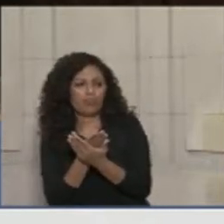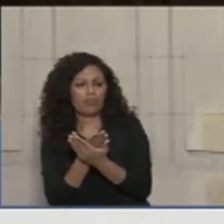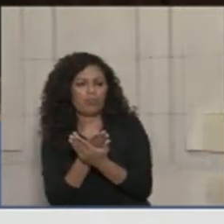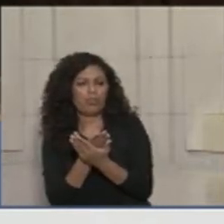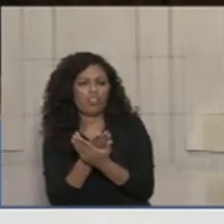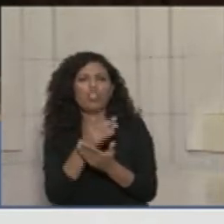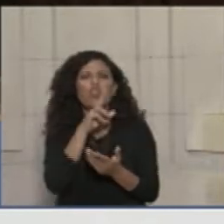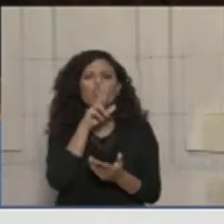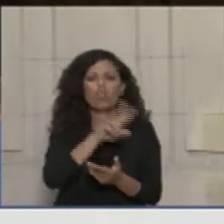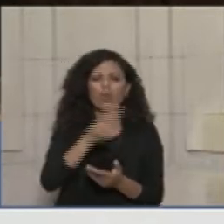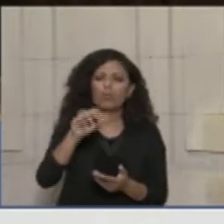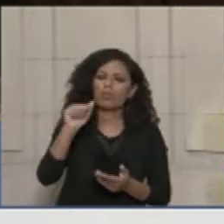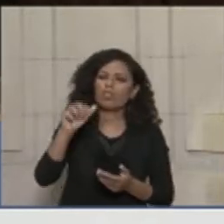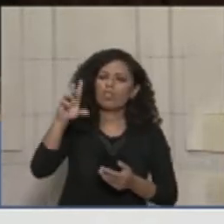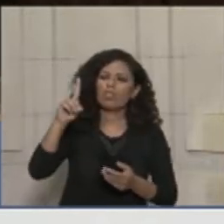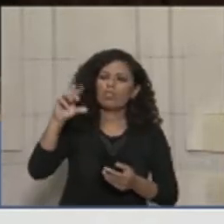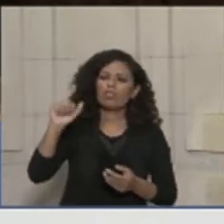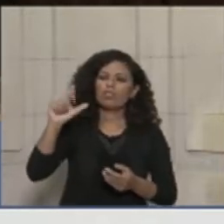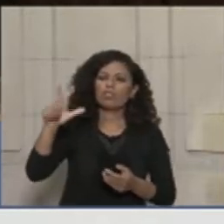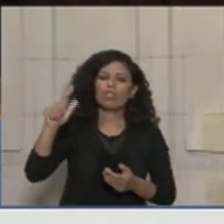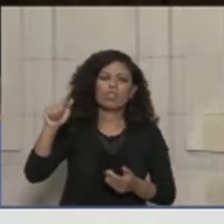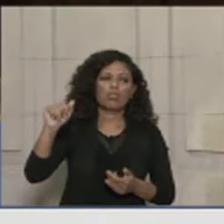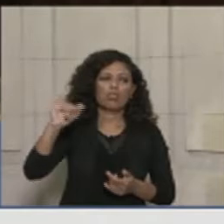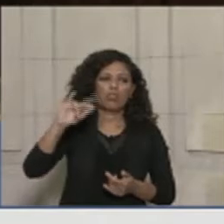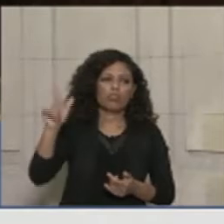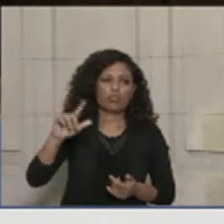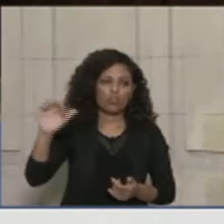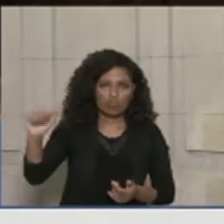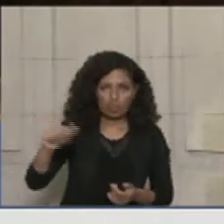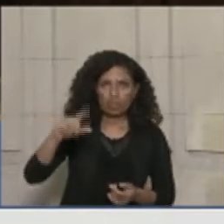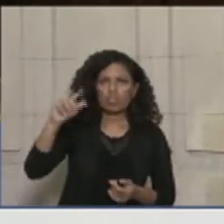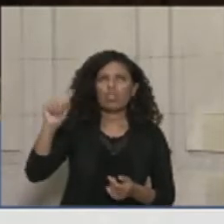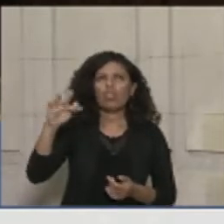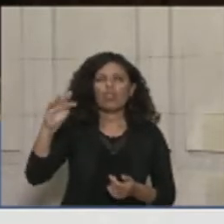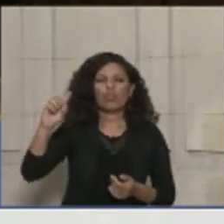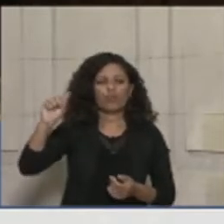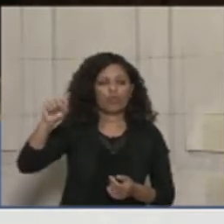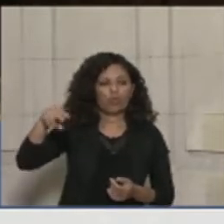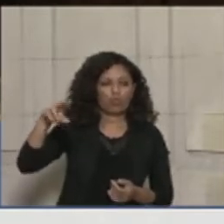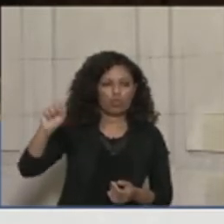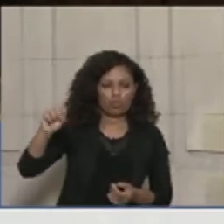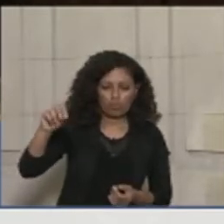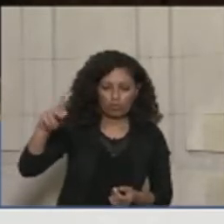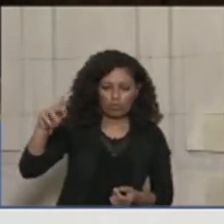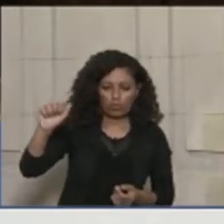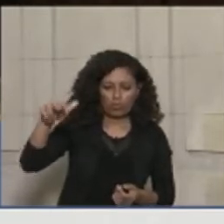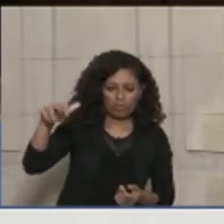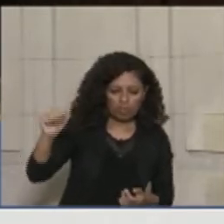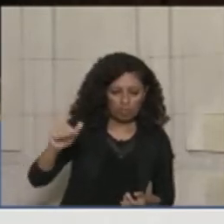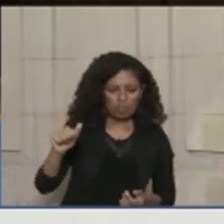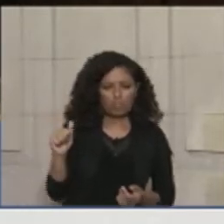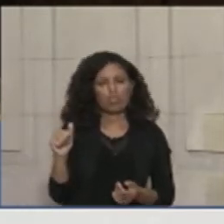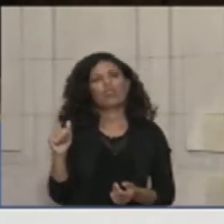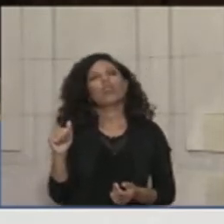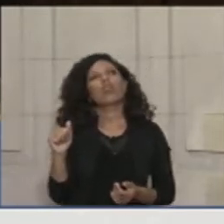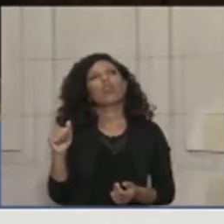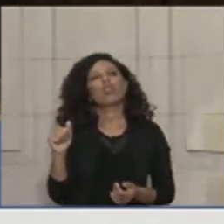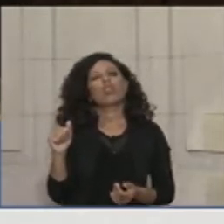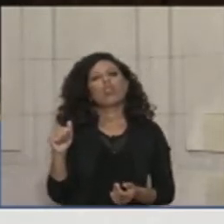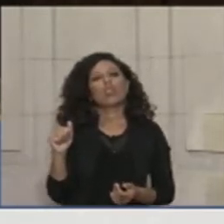Adalgisa Monteiro, Adalai Sterveson, Afonso Pena, Agostinho Neto, Colégio